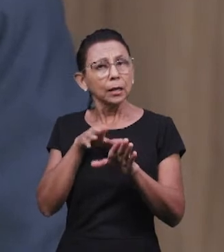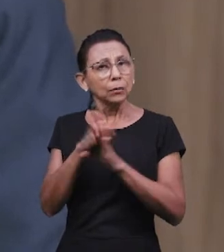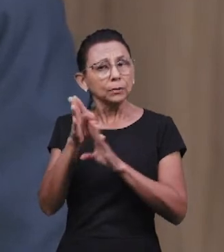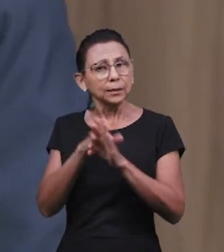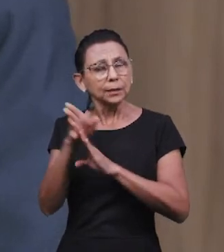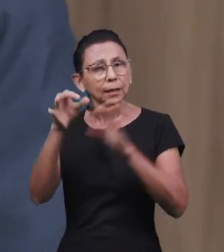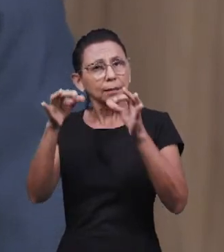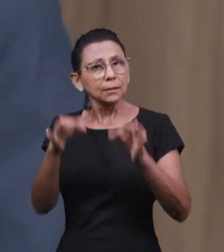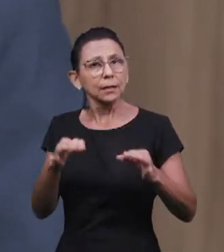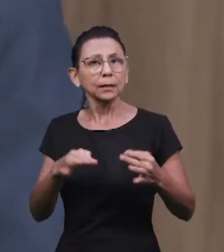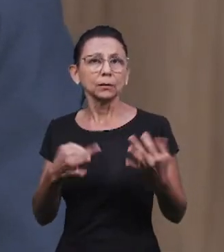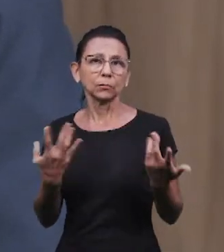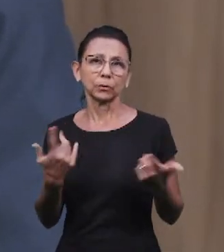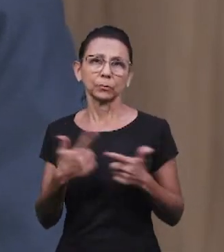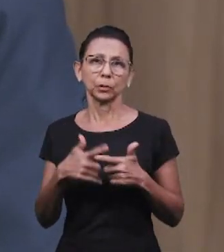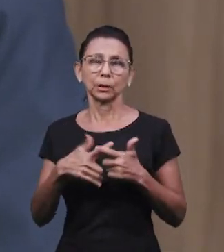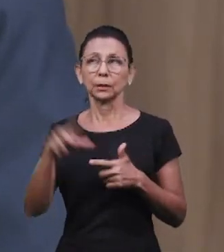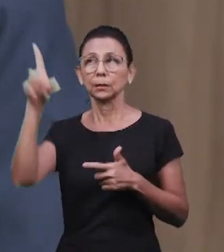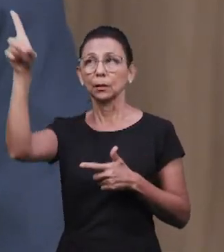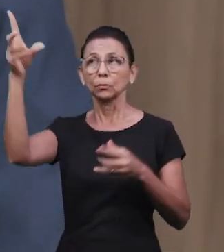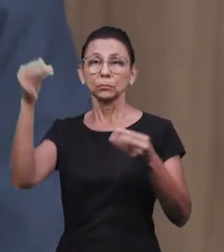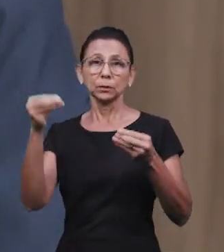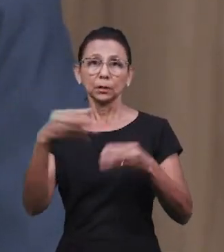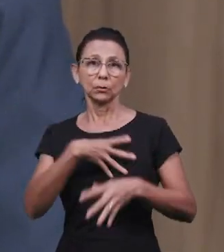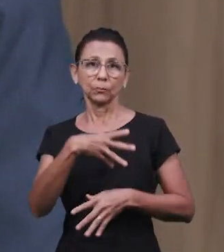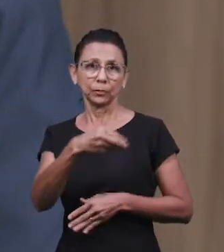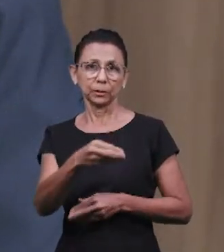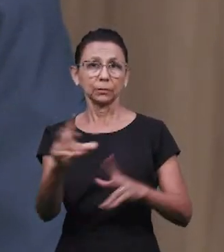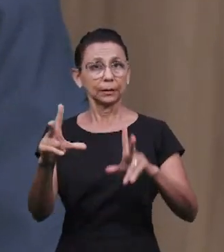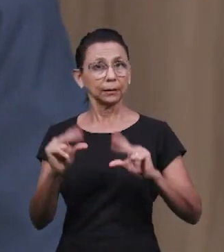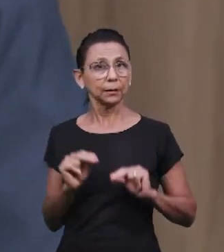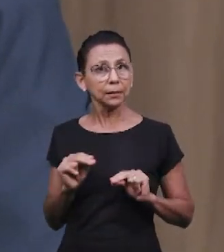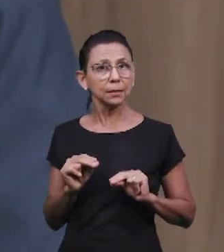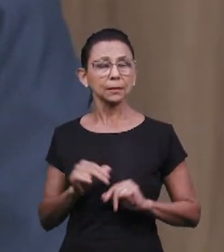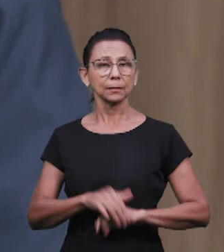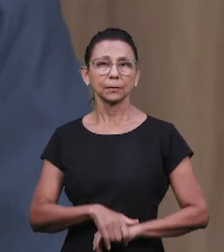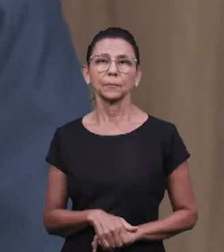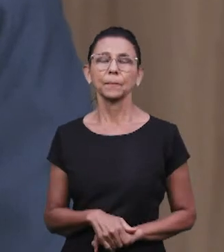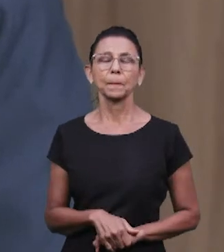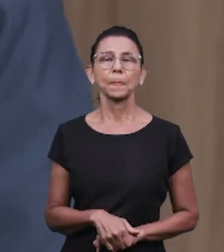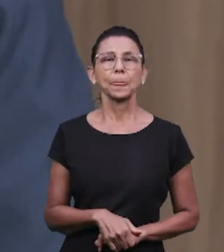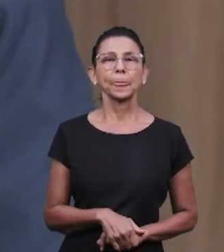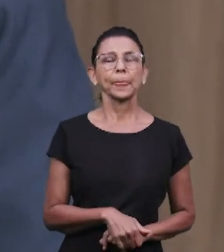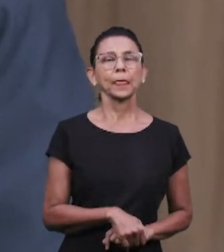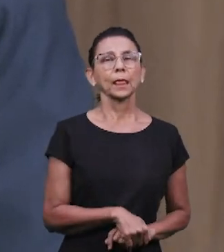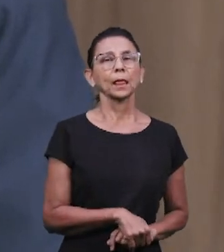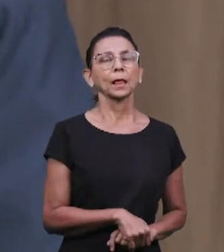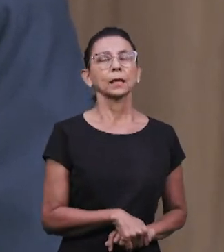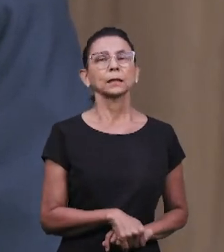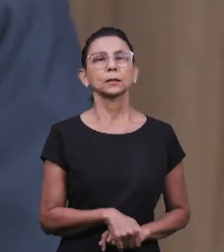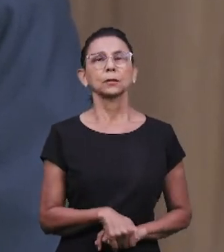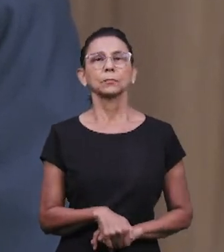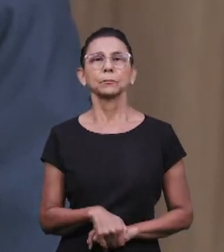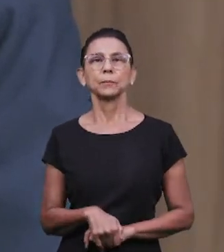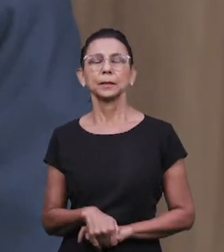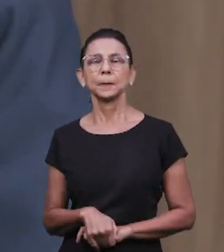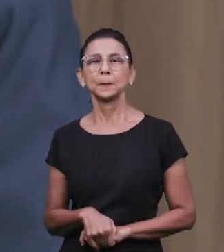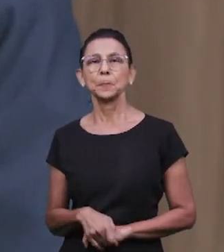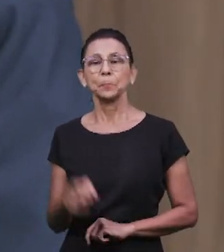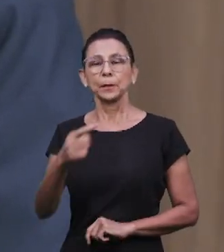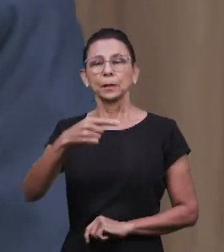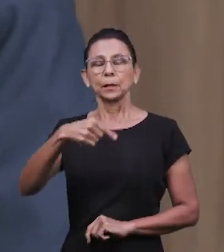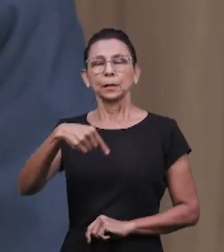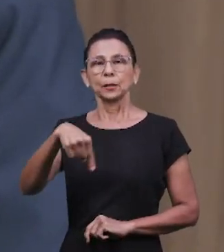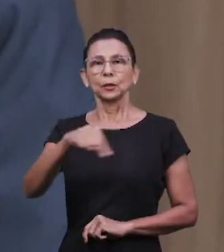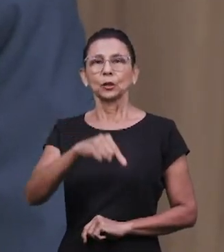são bênção, herança do Senhor é bênção do Senhor na nossa vida, né? Filho é bênção do Senhor. E também essas flechas